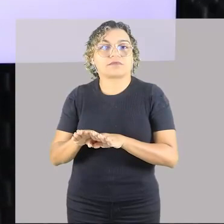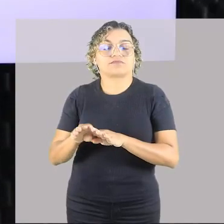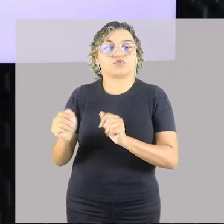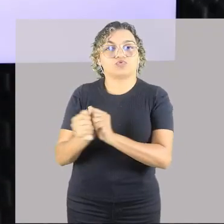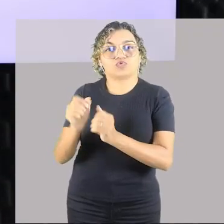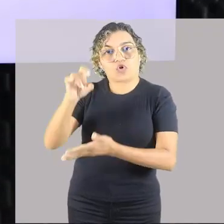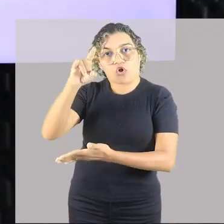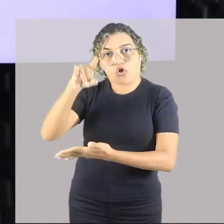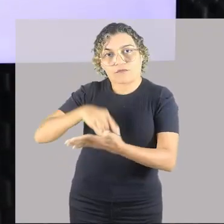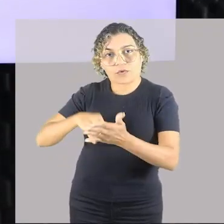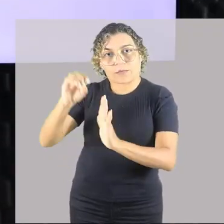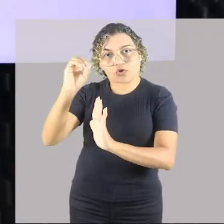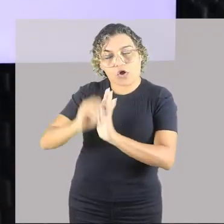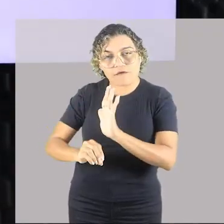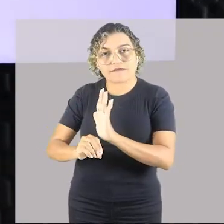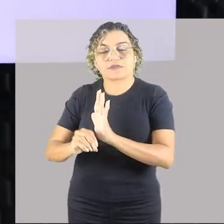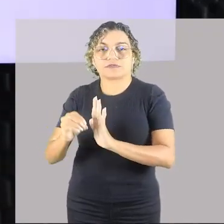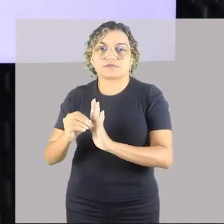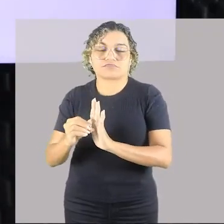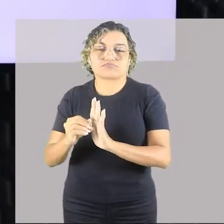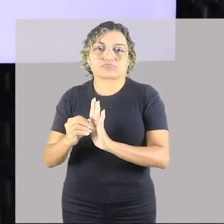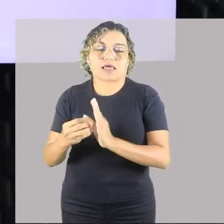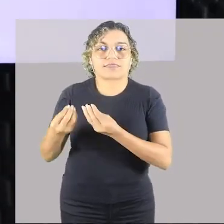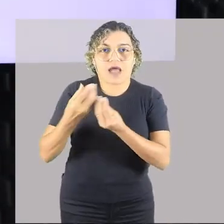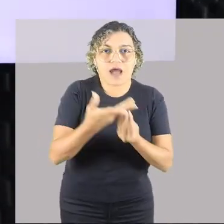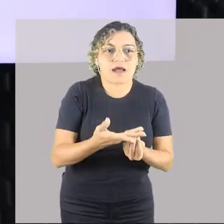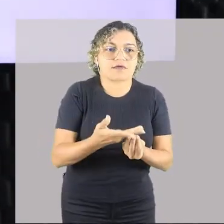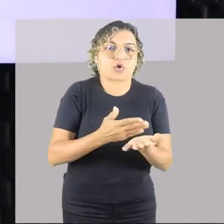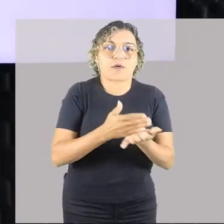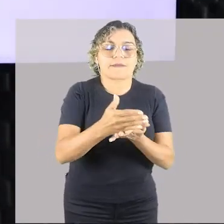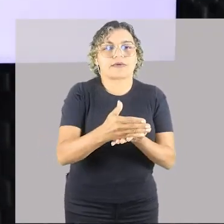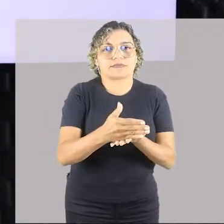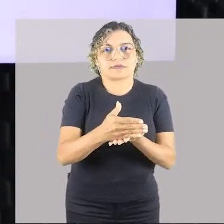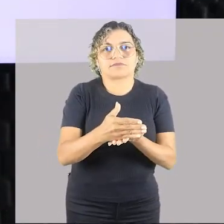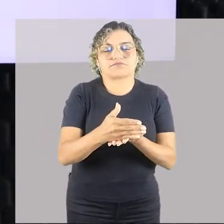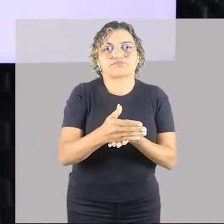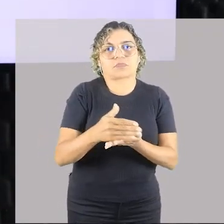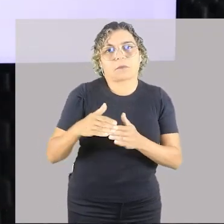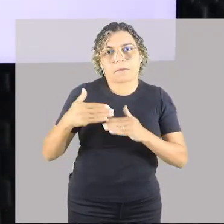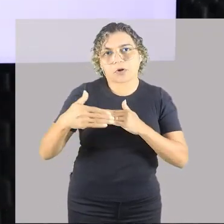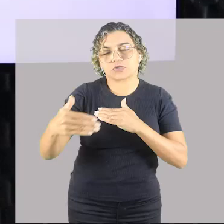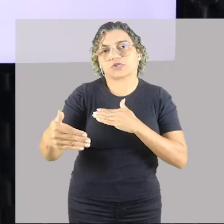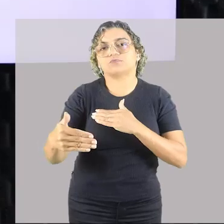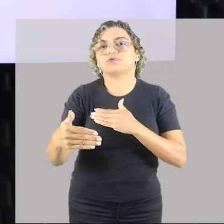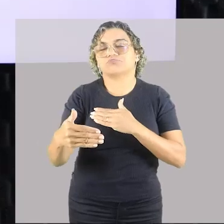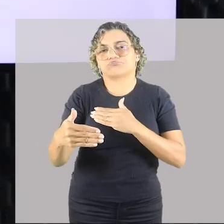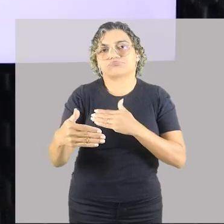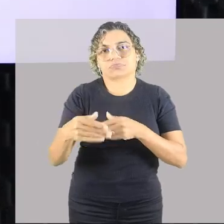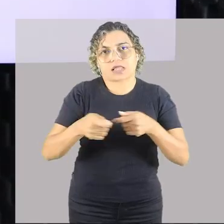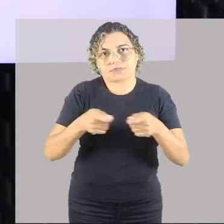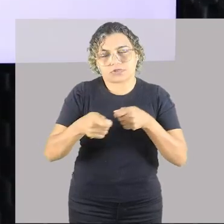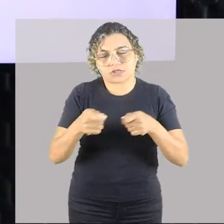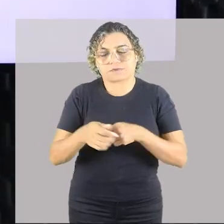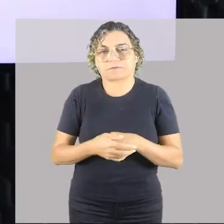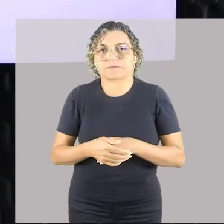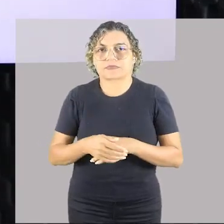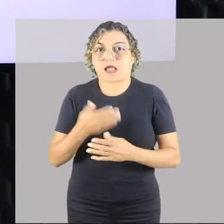de ofício, instaura um procedimento administrativo. E aí, essa hora de pegar a sua lei,